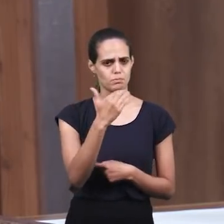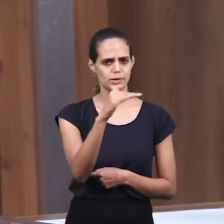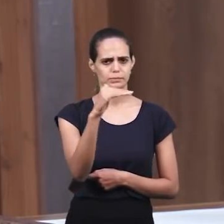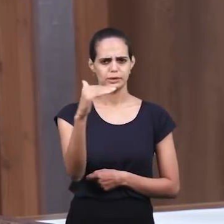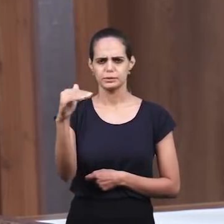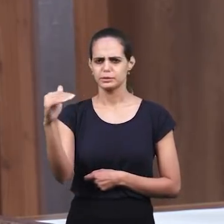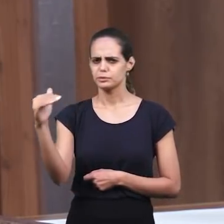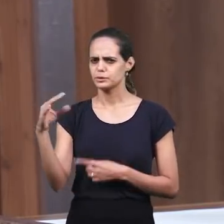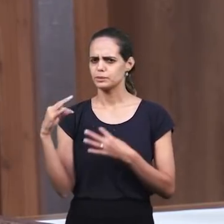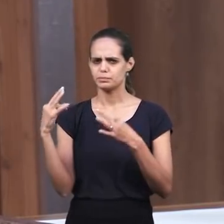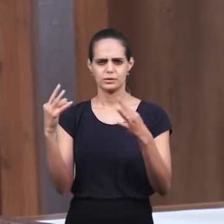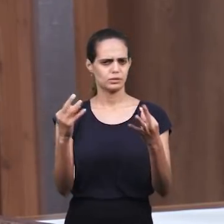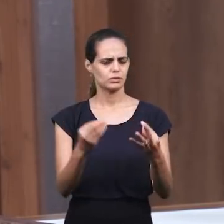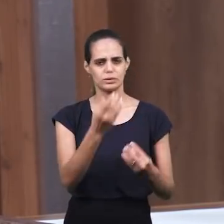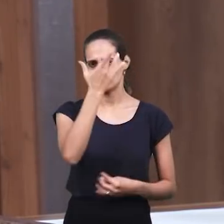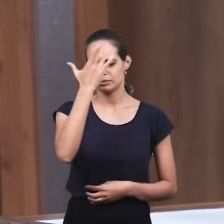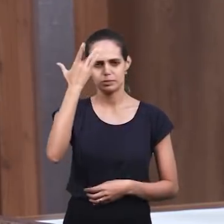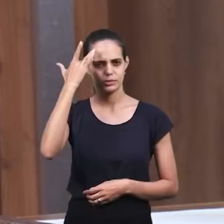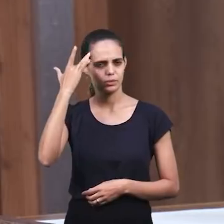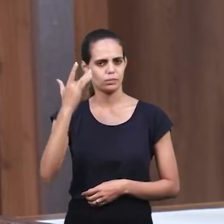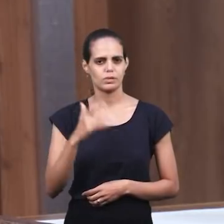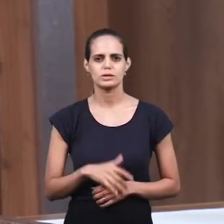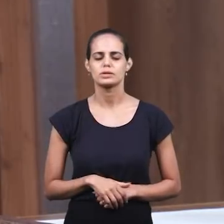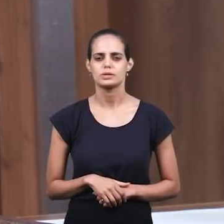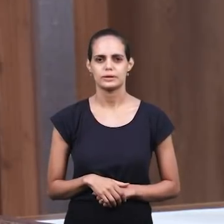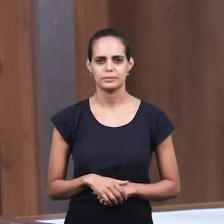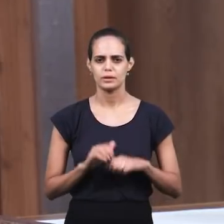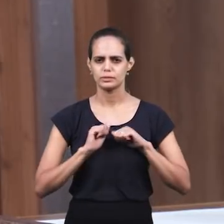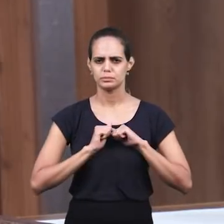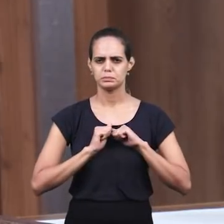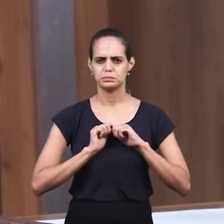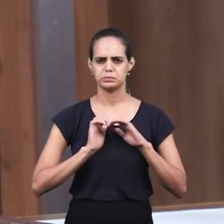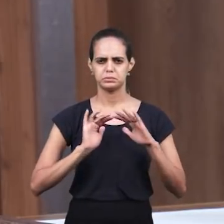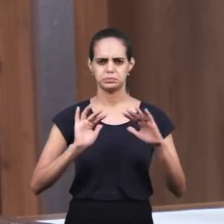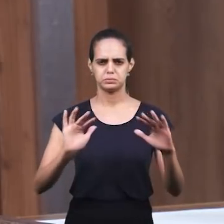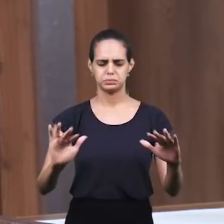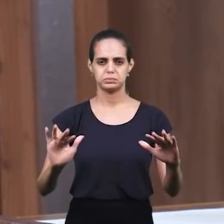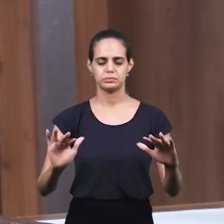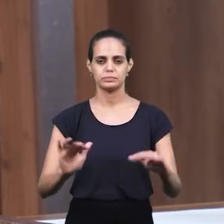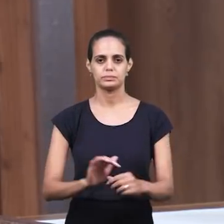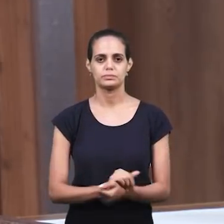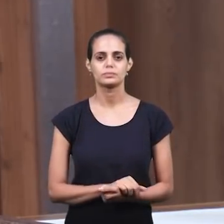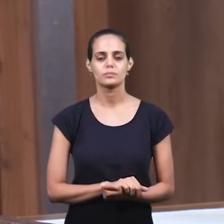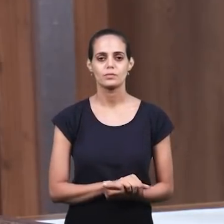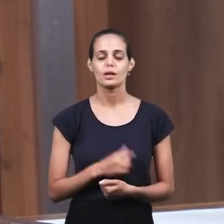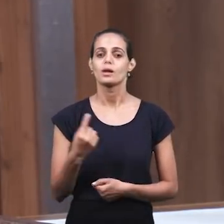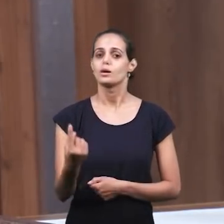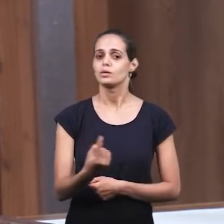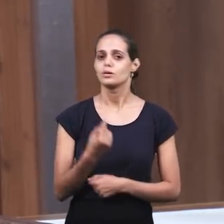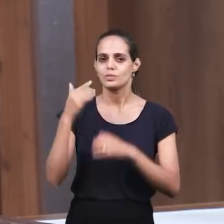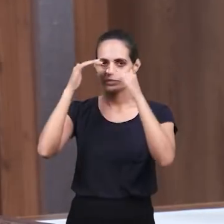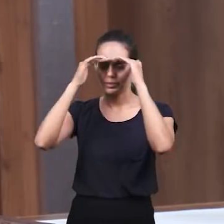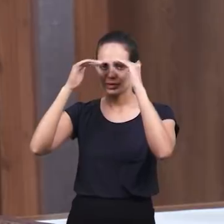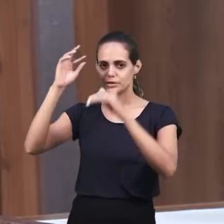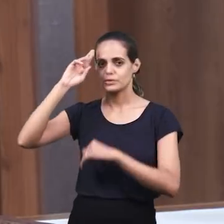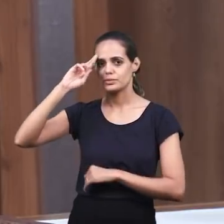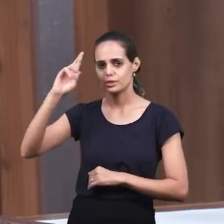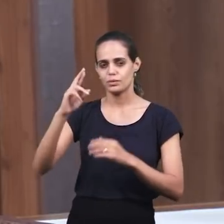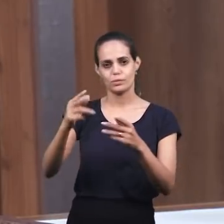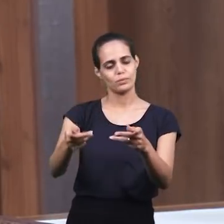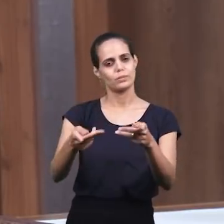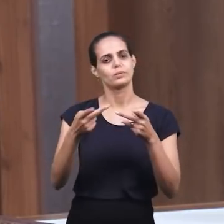criatura. E a nossa parte é essa de atender à voz do Senhor, ao chamado do Senhor e